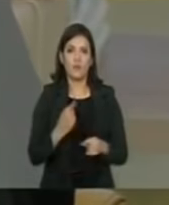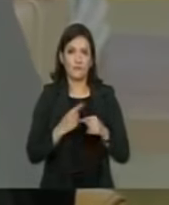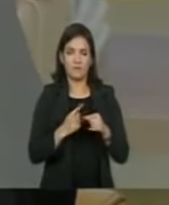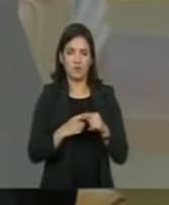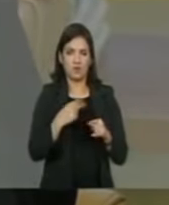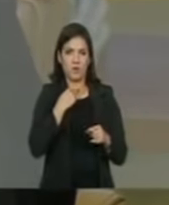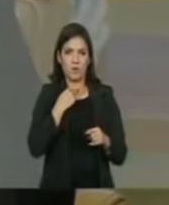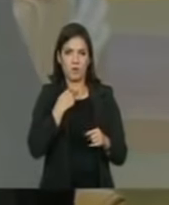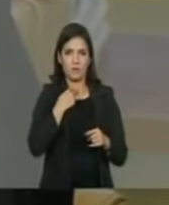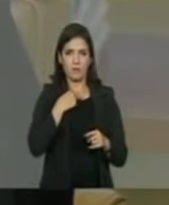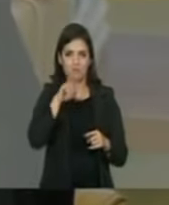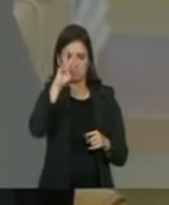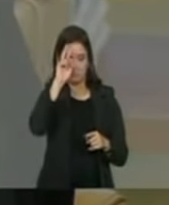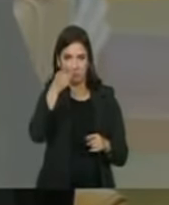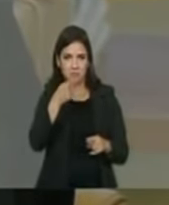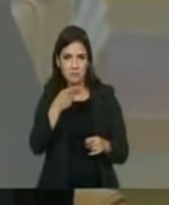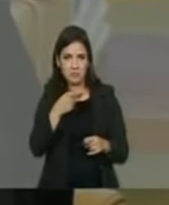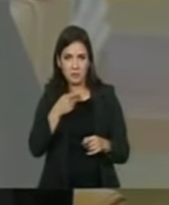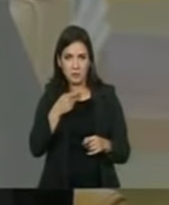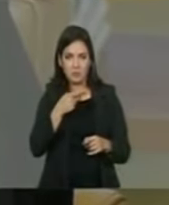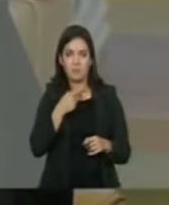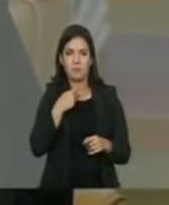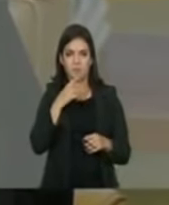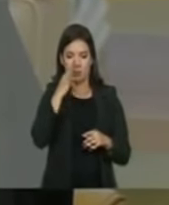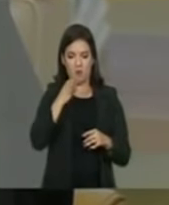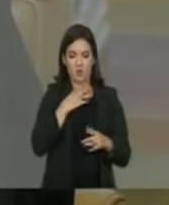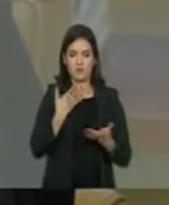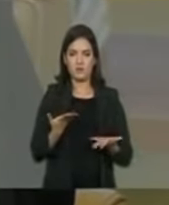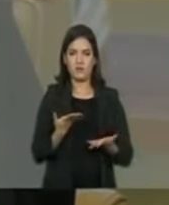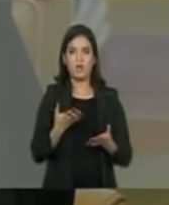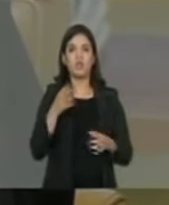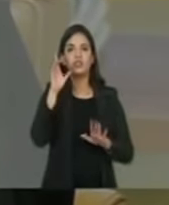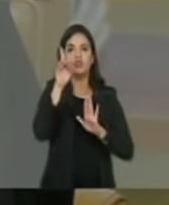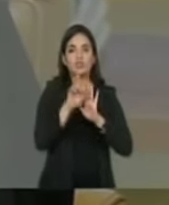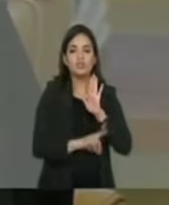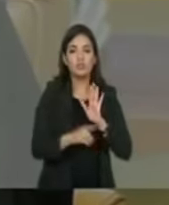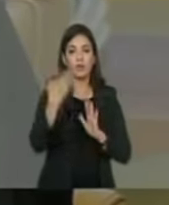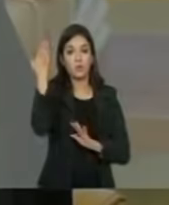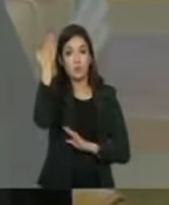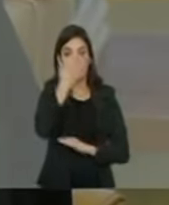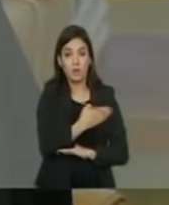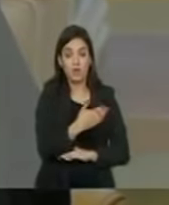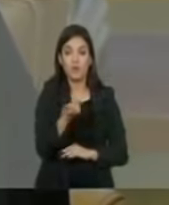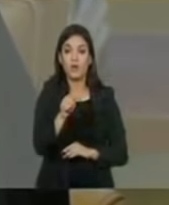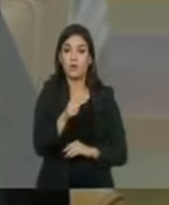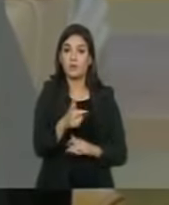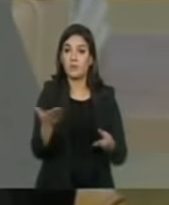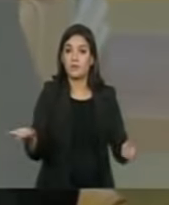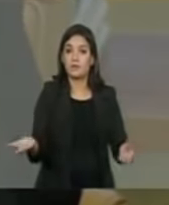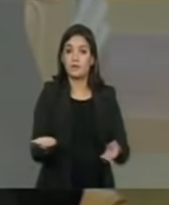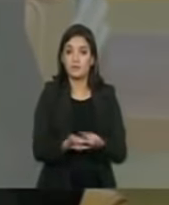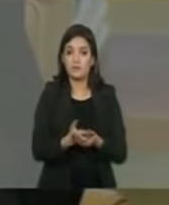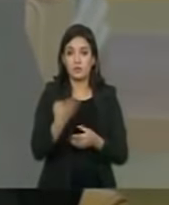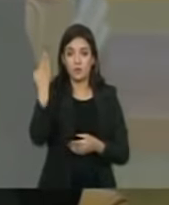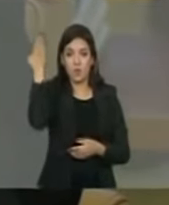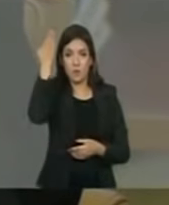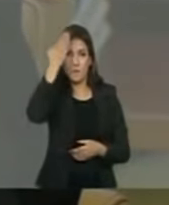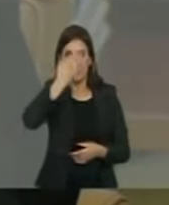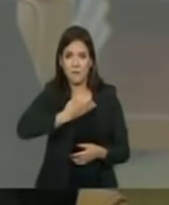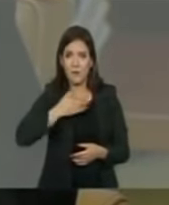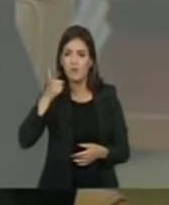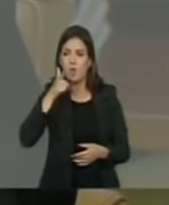direito a prova direito de não ser processado com fundamento em provas revestidas de ilicitude